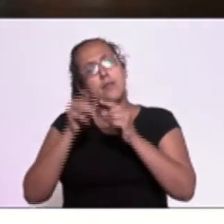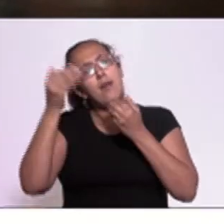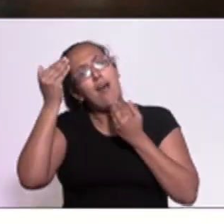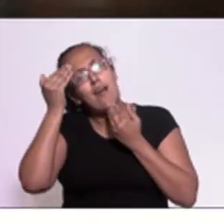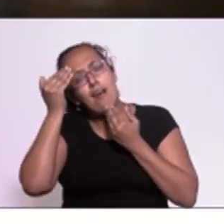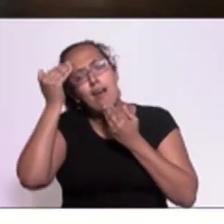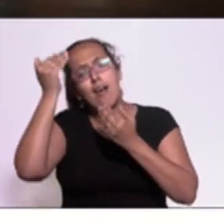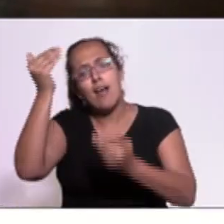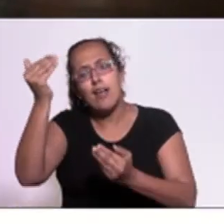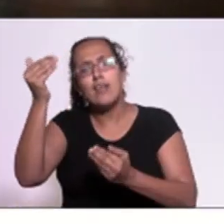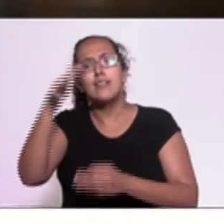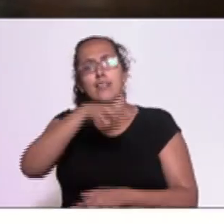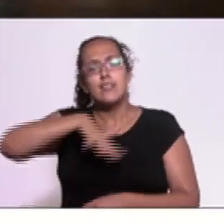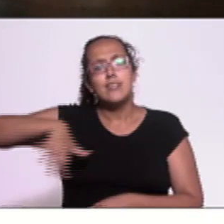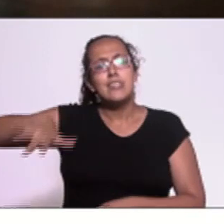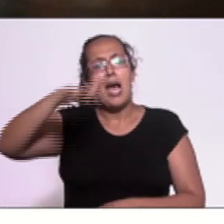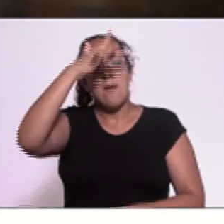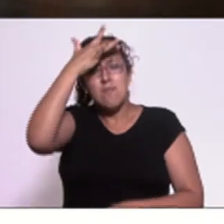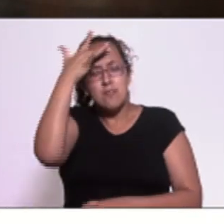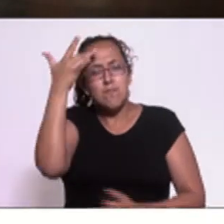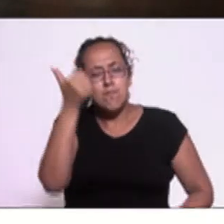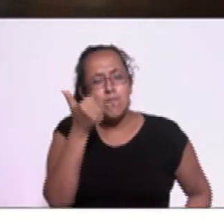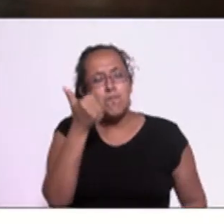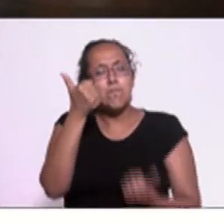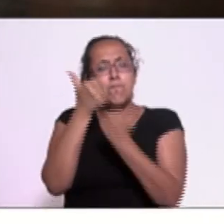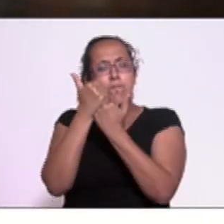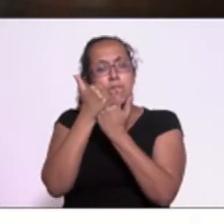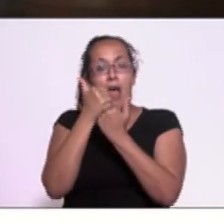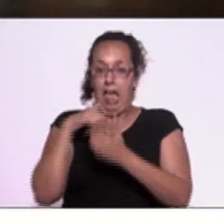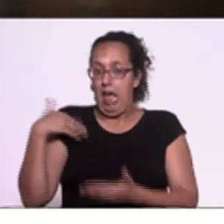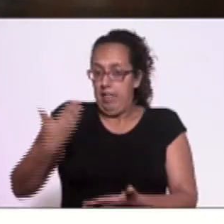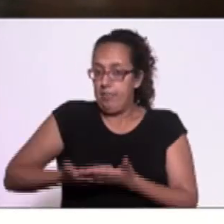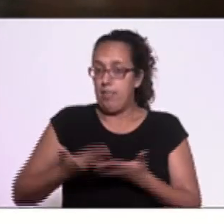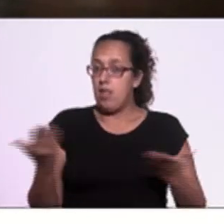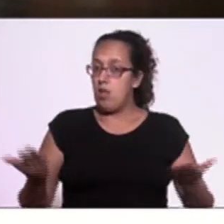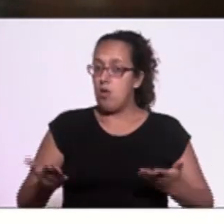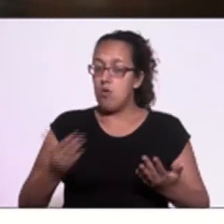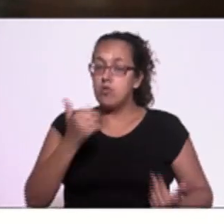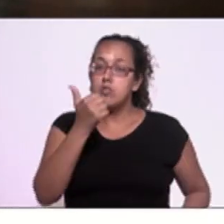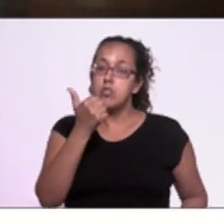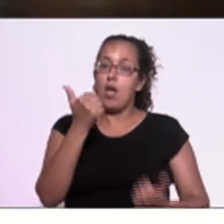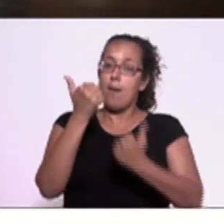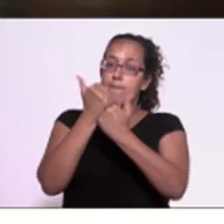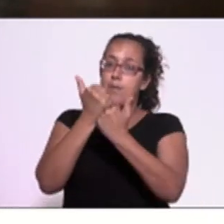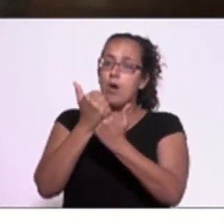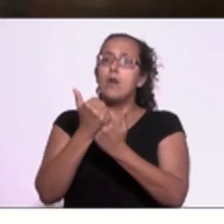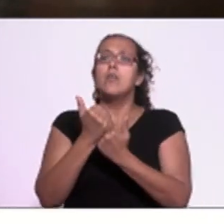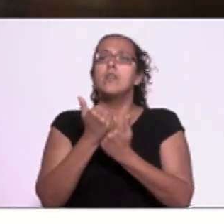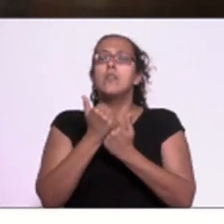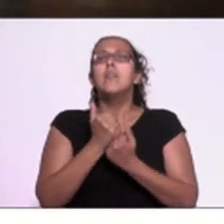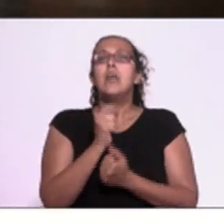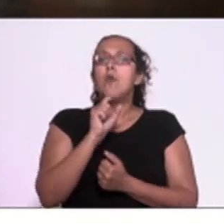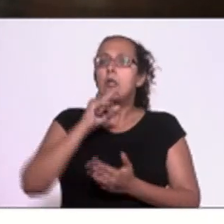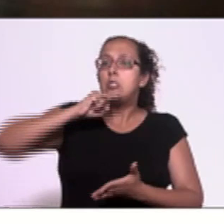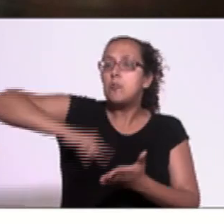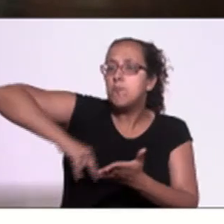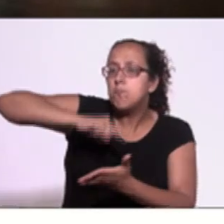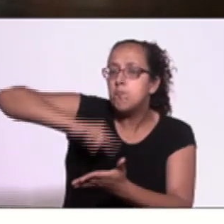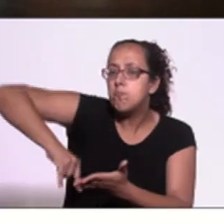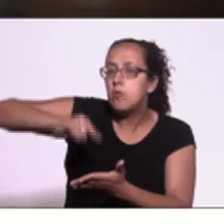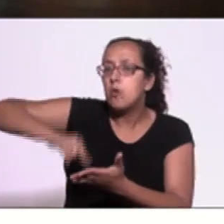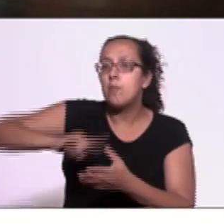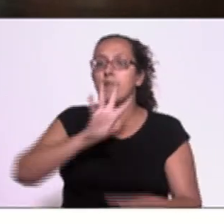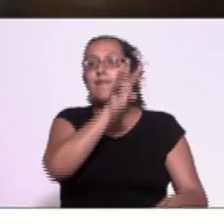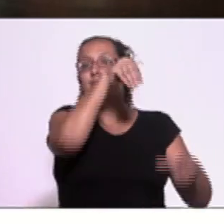agradecimento aos servidores que nos apoiaram e nos apoiam para poder tratar essa documentação que está no Museu